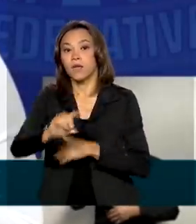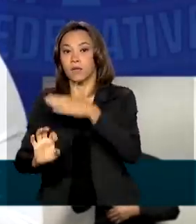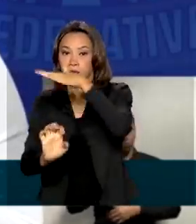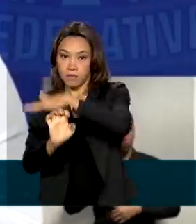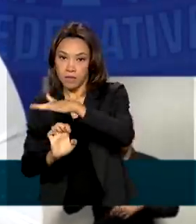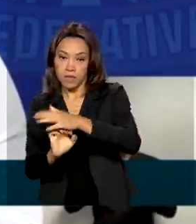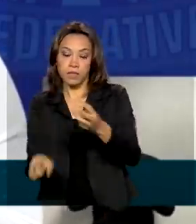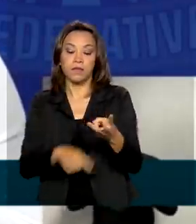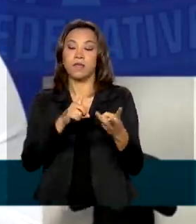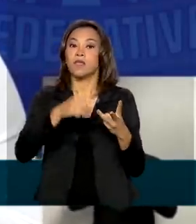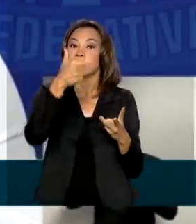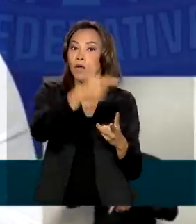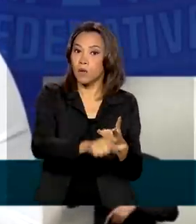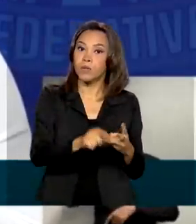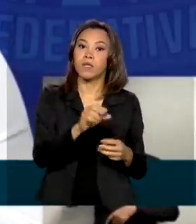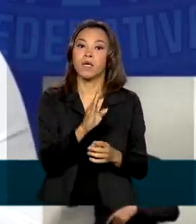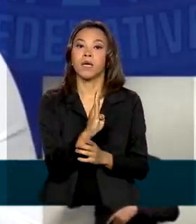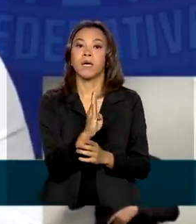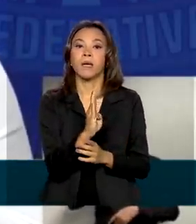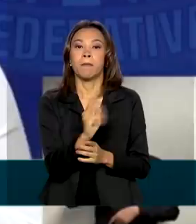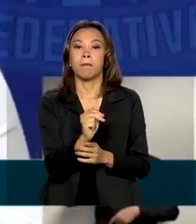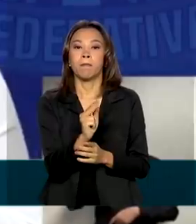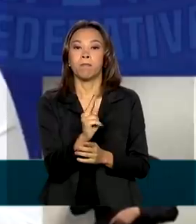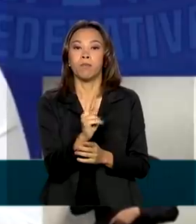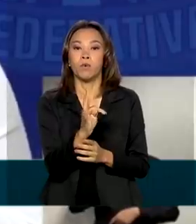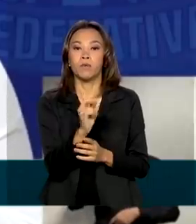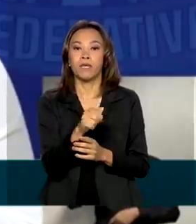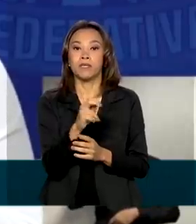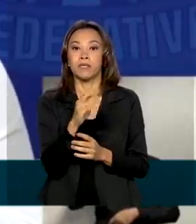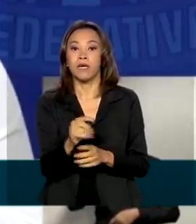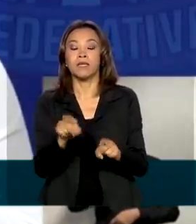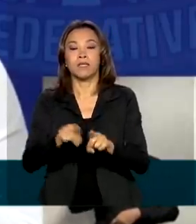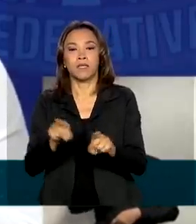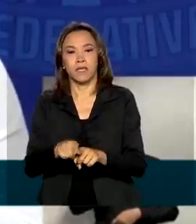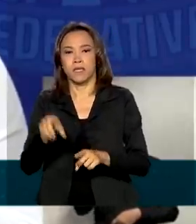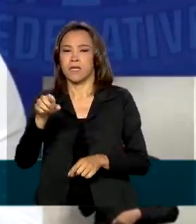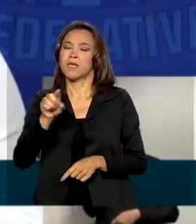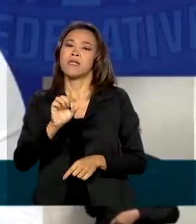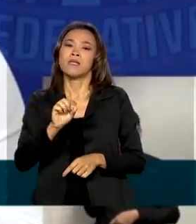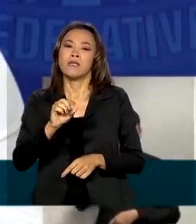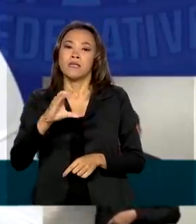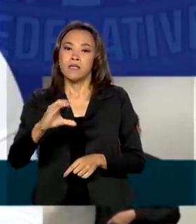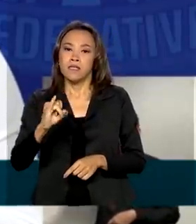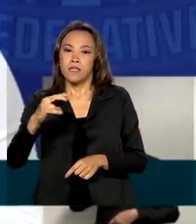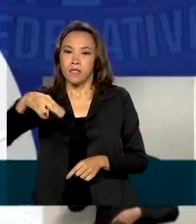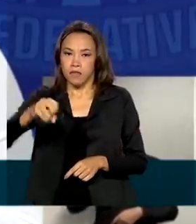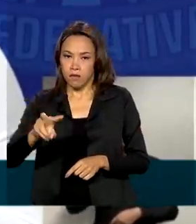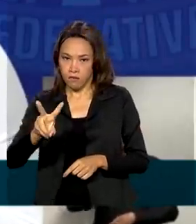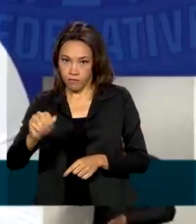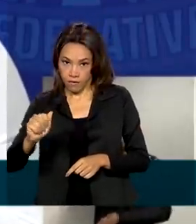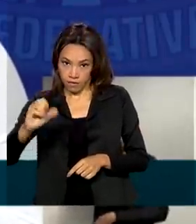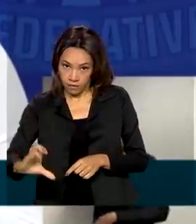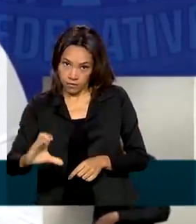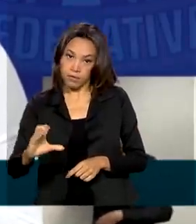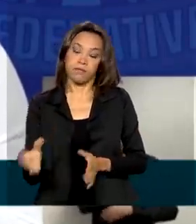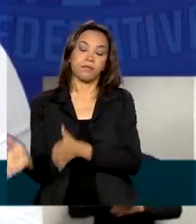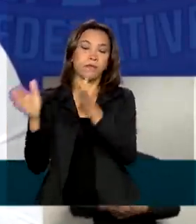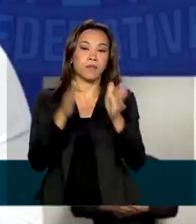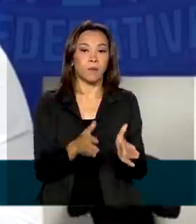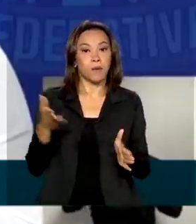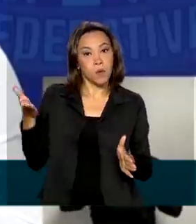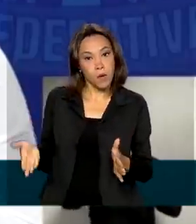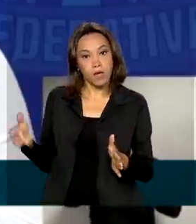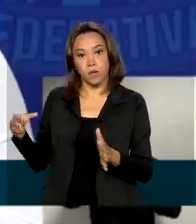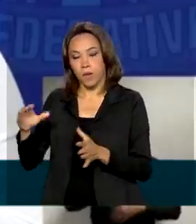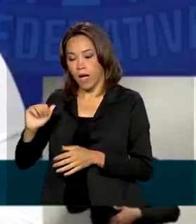Butantã conci Novak já são oito milhões de dólares e quando avisa